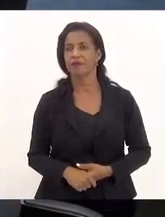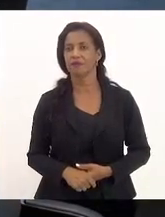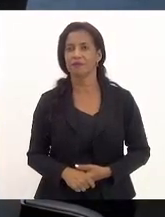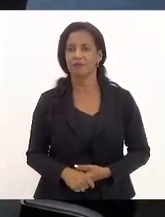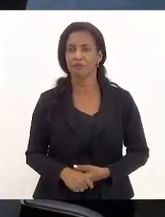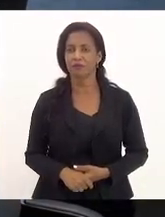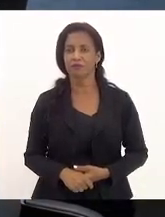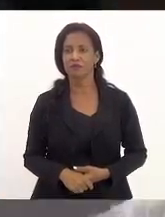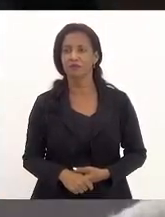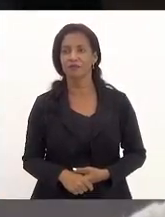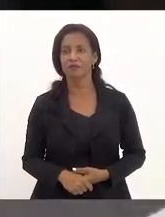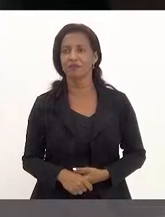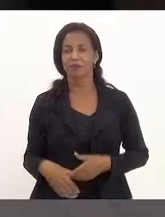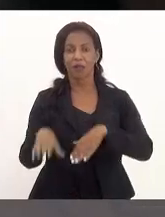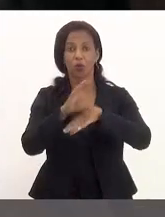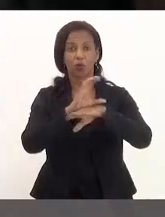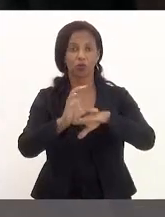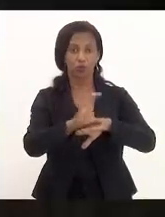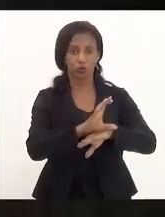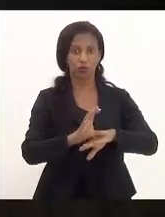Parecer pela Constitucionalidade, presidente.